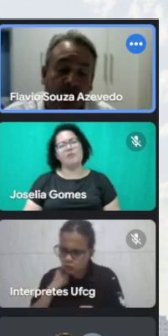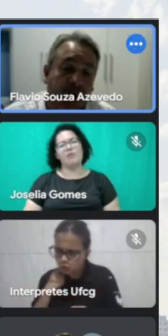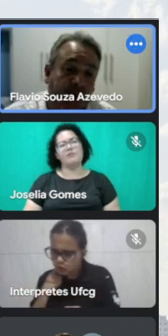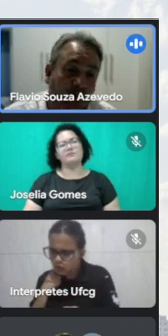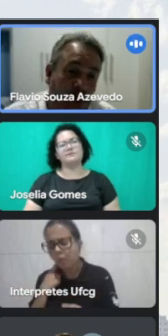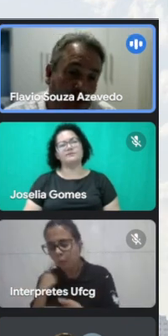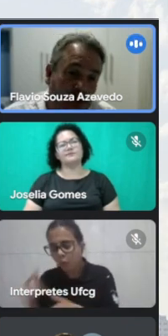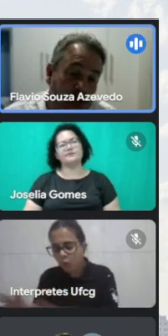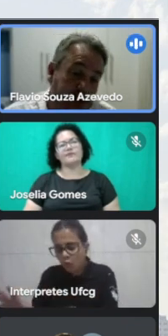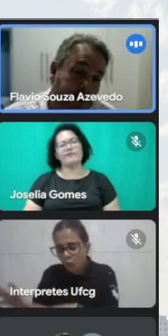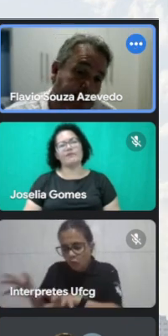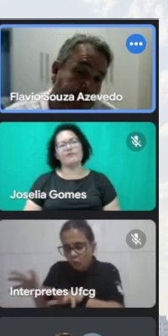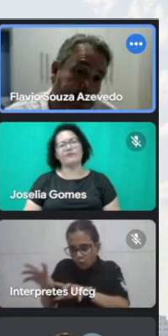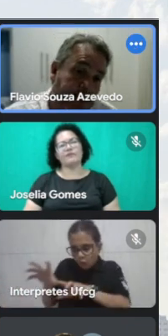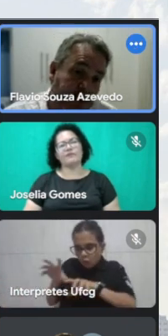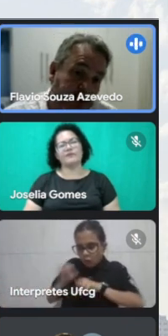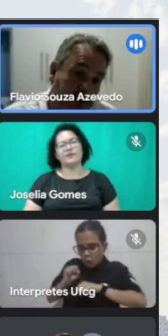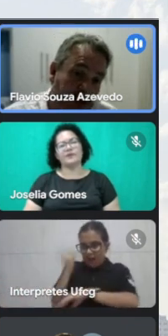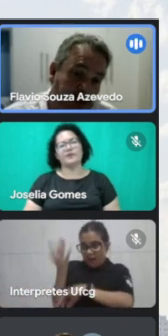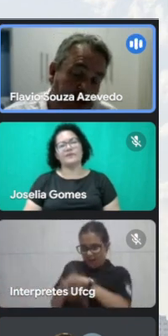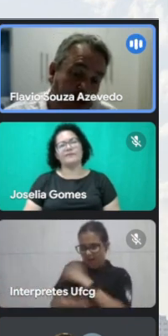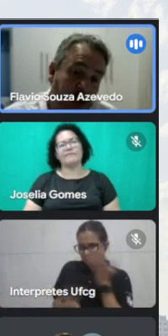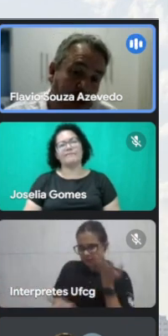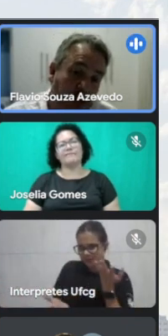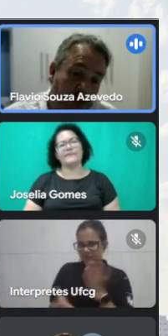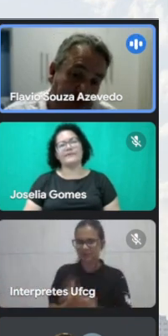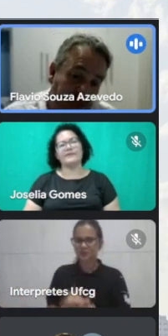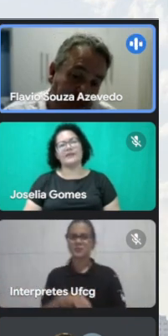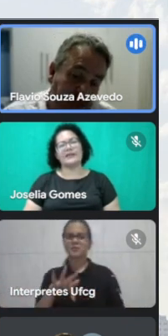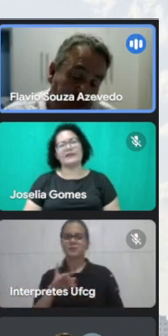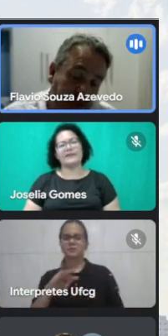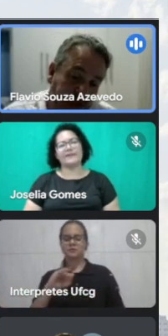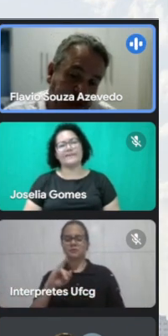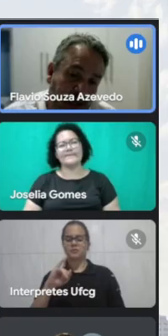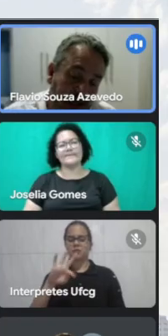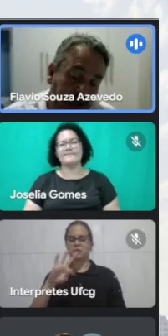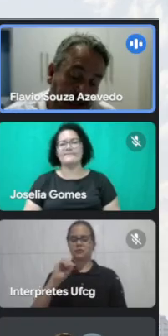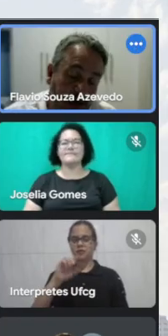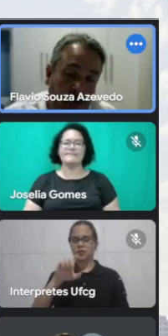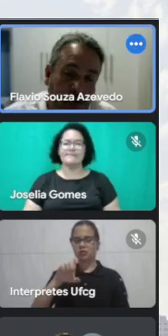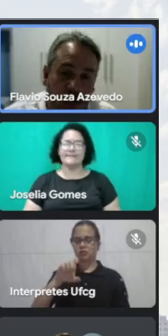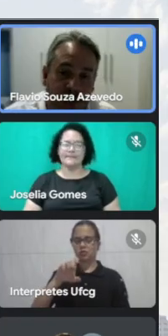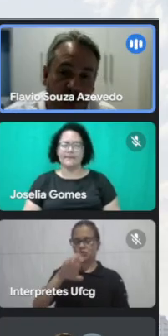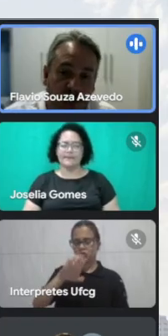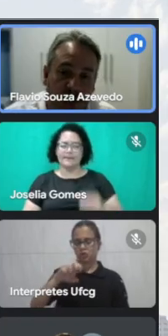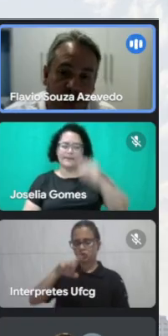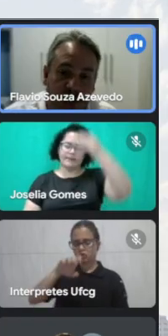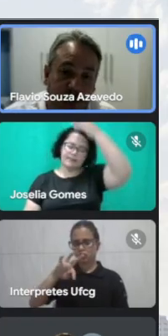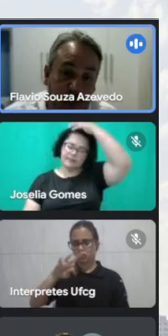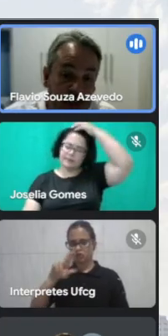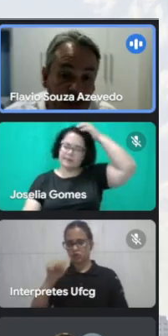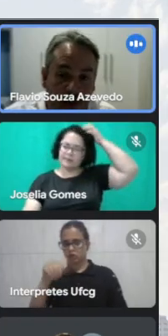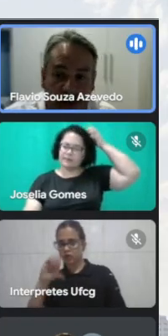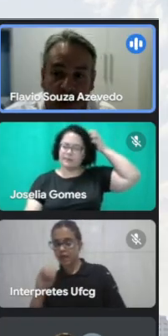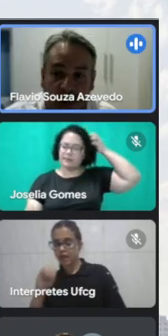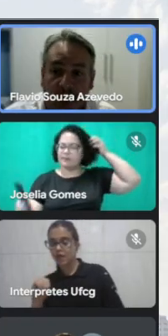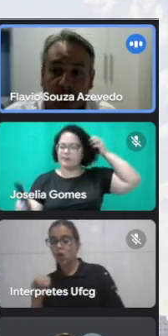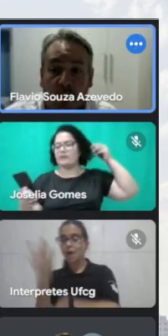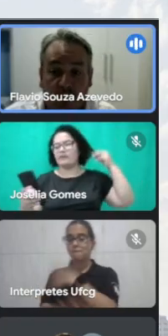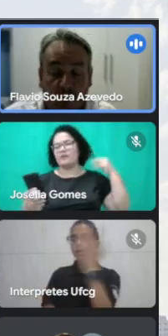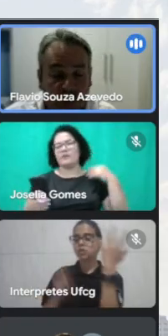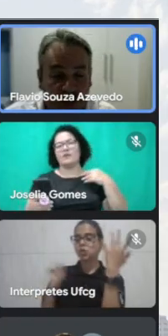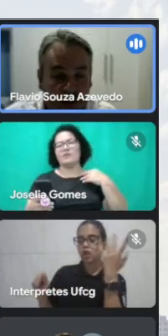degradá-los. Então, o que acontece? Na fitoextração, ela consegue reter ali, né, esses contaminantes,